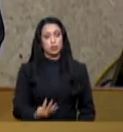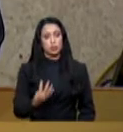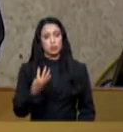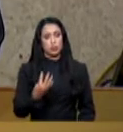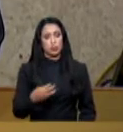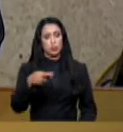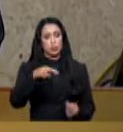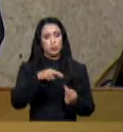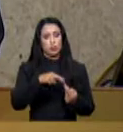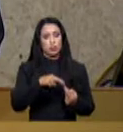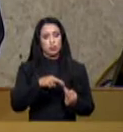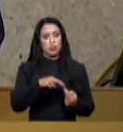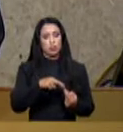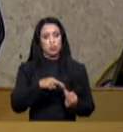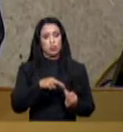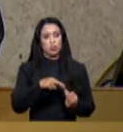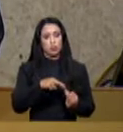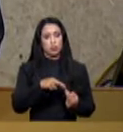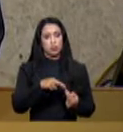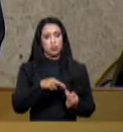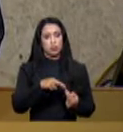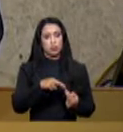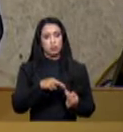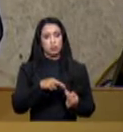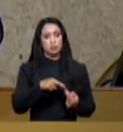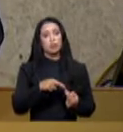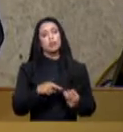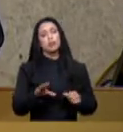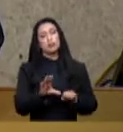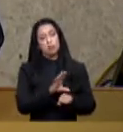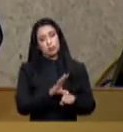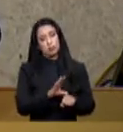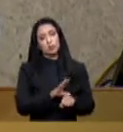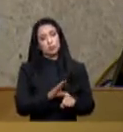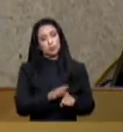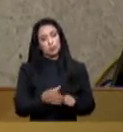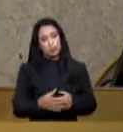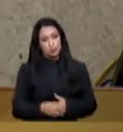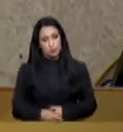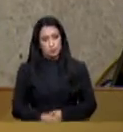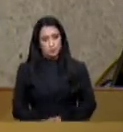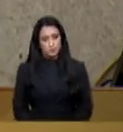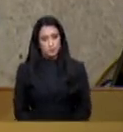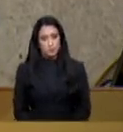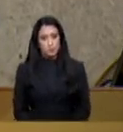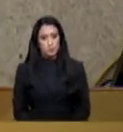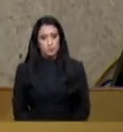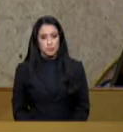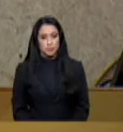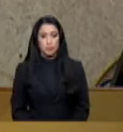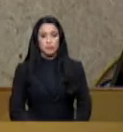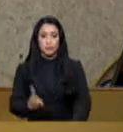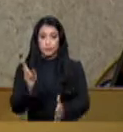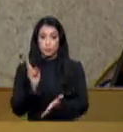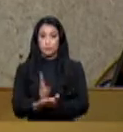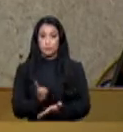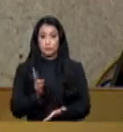34º, incisos e alíneas da Constituição Federal. Nesse